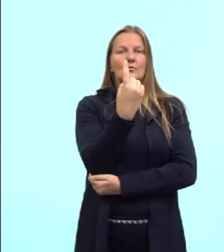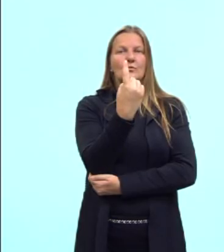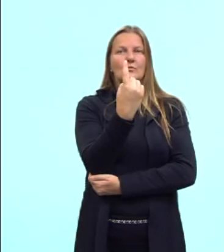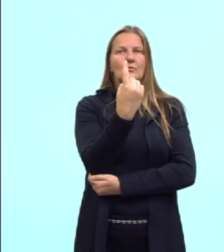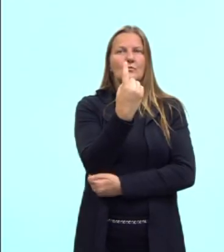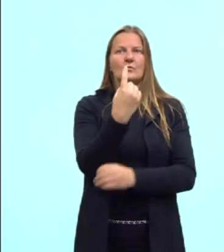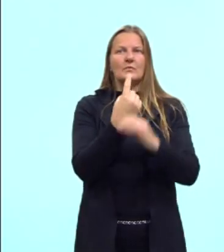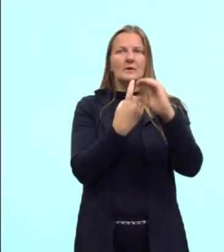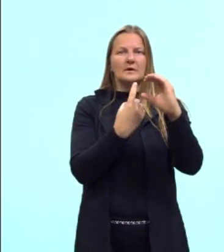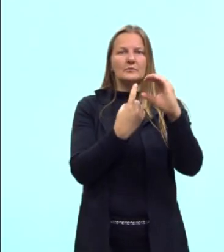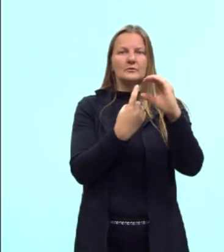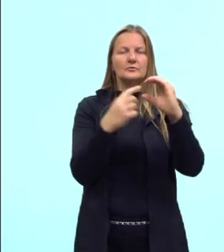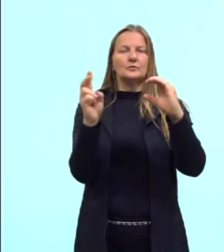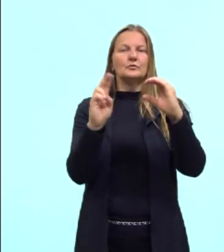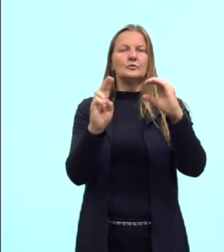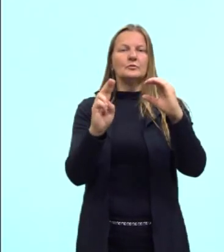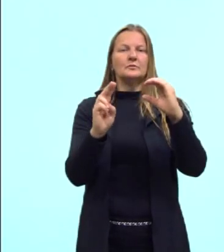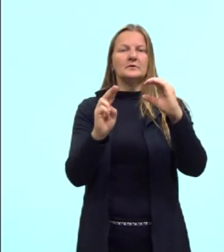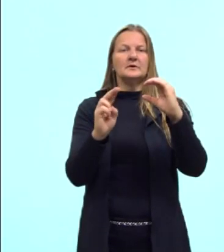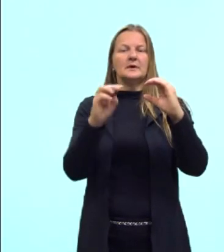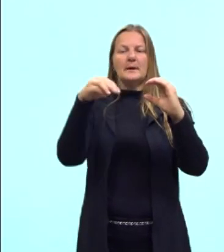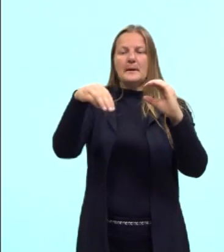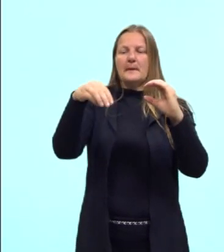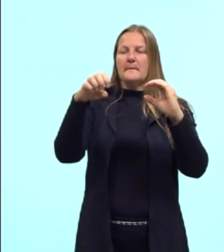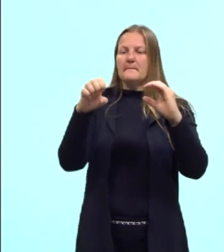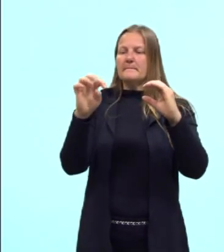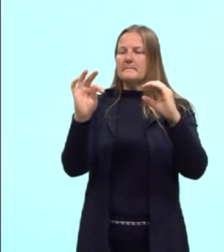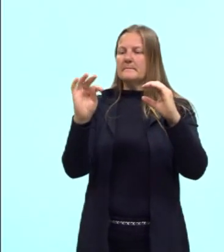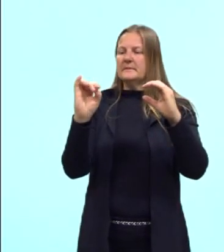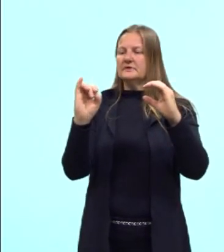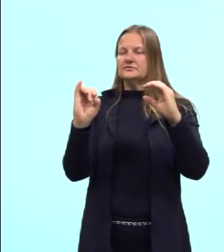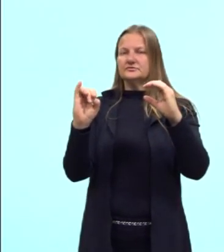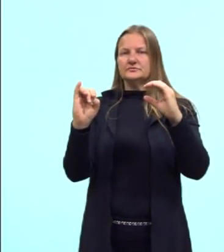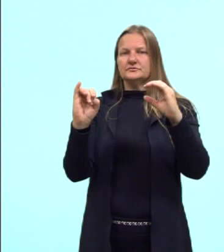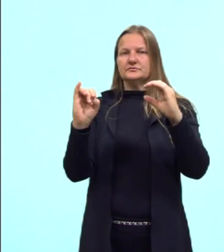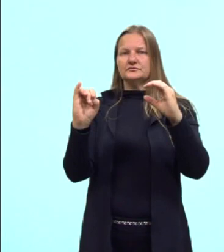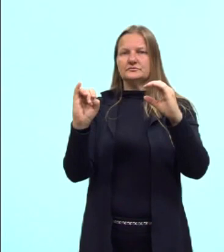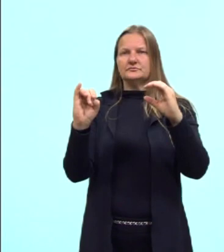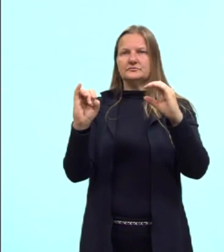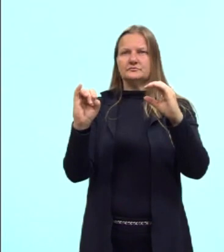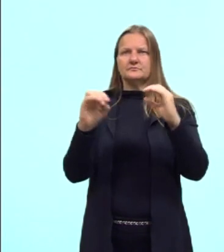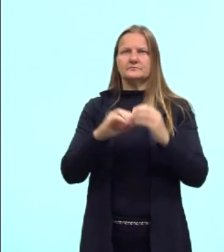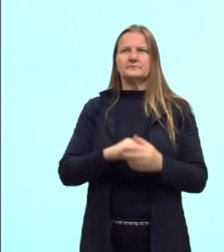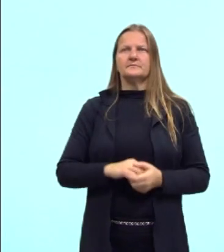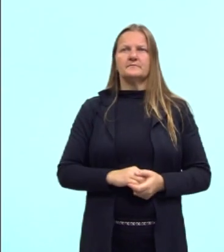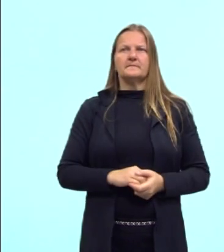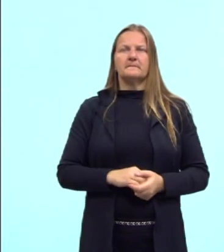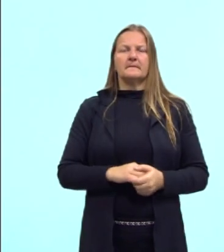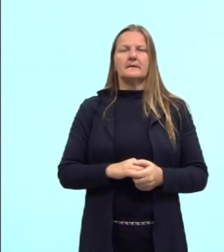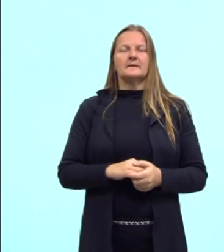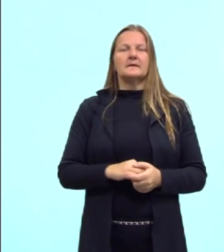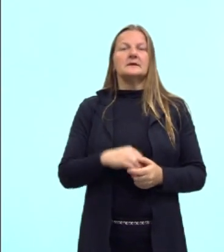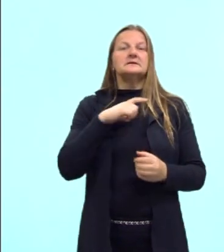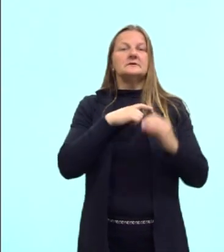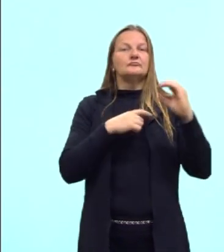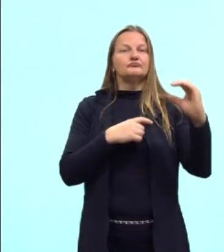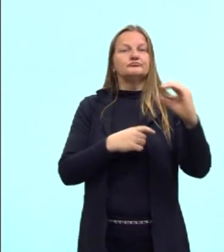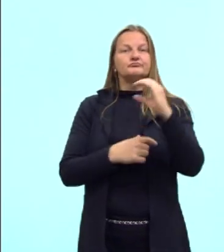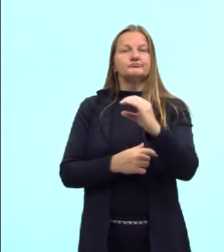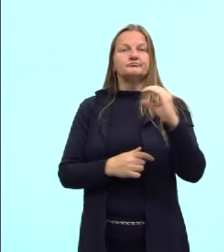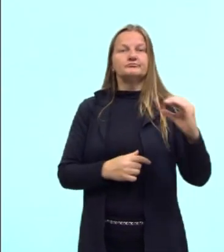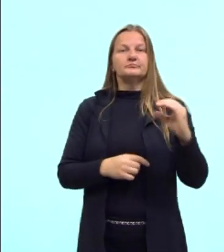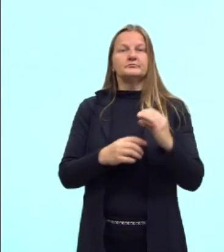carbono eu utilizo A nomenclatura metil mete de um né agora se eu tiver dois carbonos a